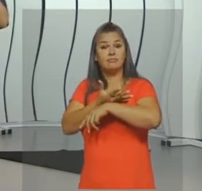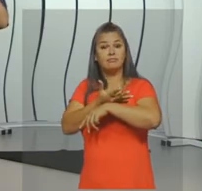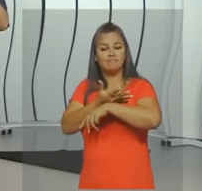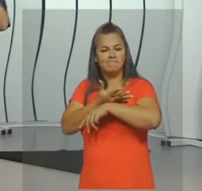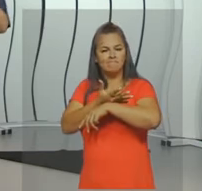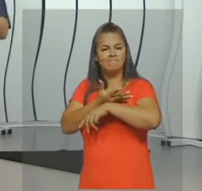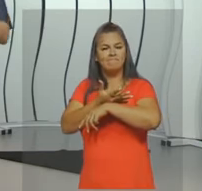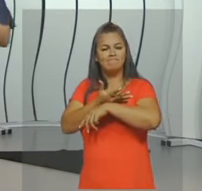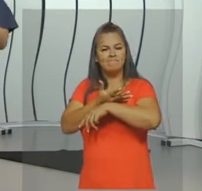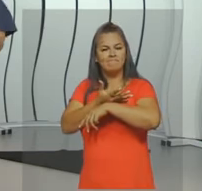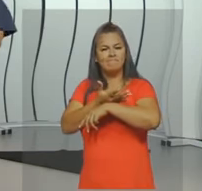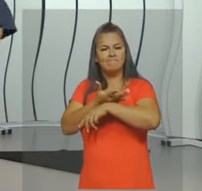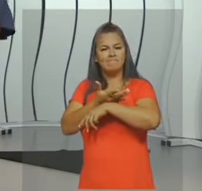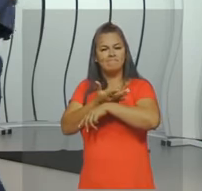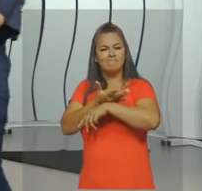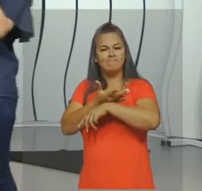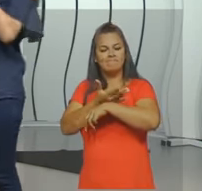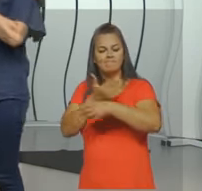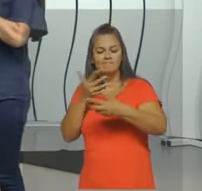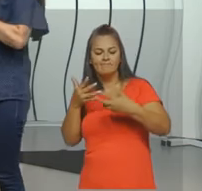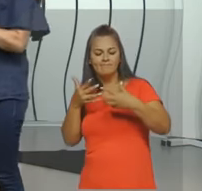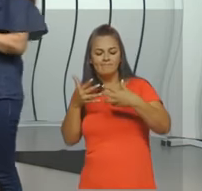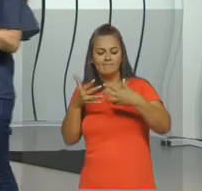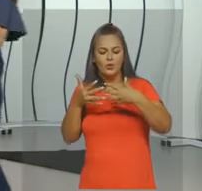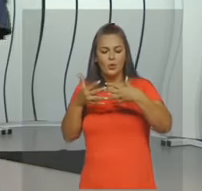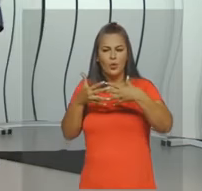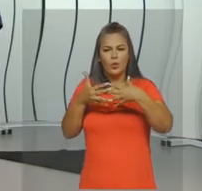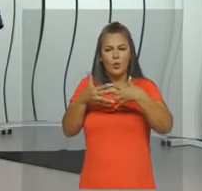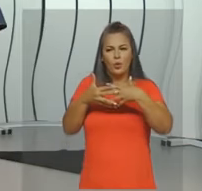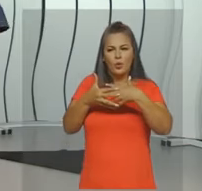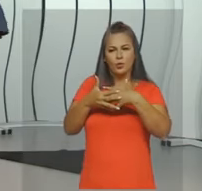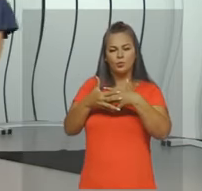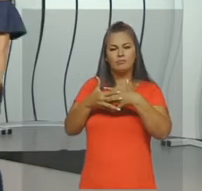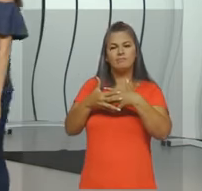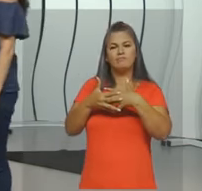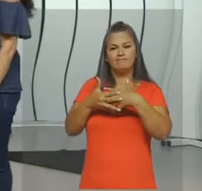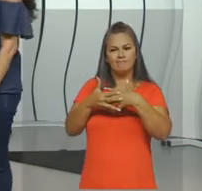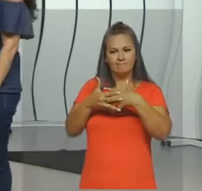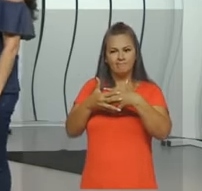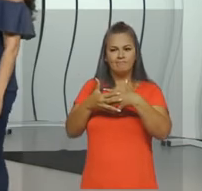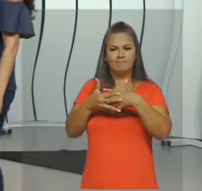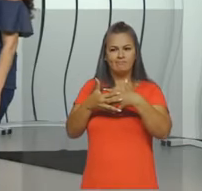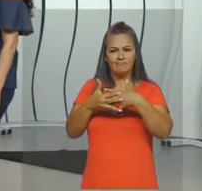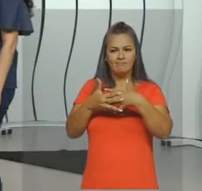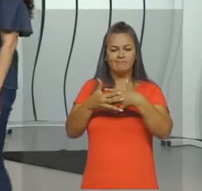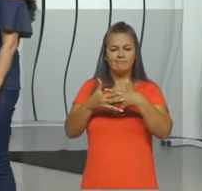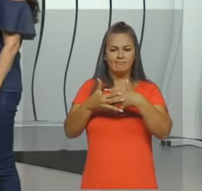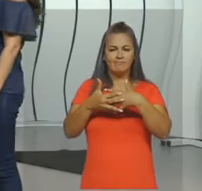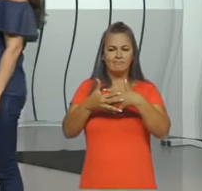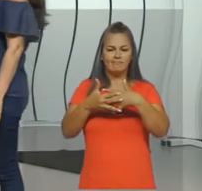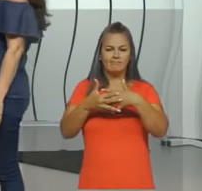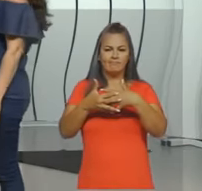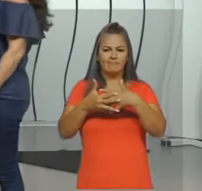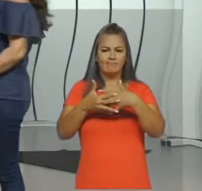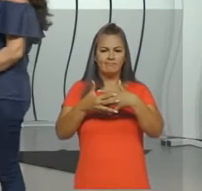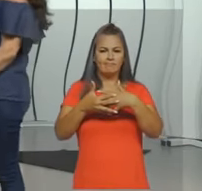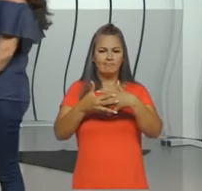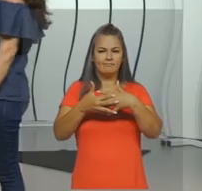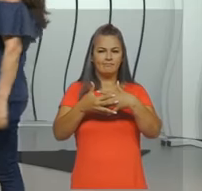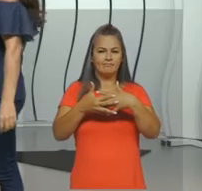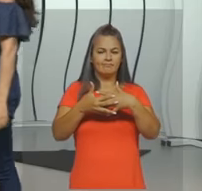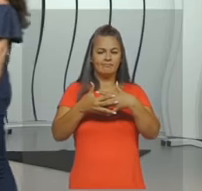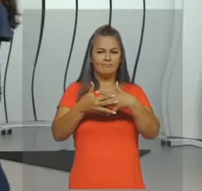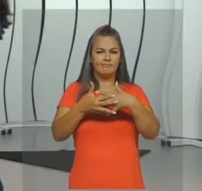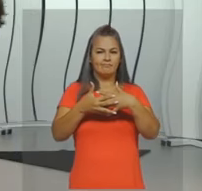você pode contrair, tá? Então, o sistema nervoso vai ajudar aí nessa liberação do cálcio e fazer, então, o movimento.